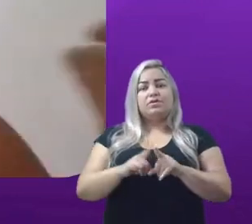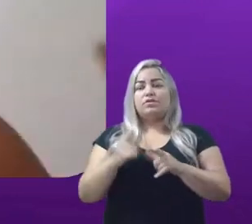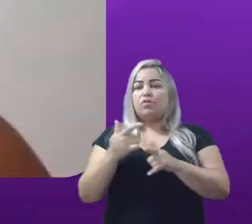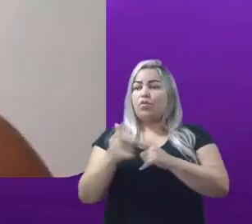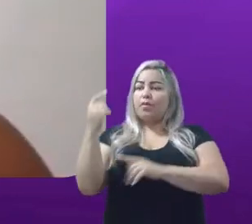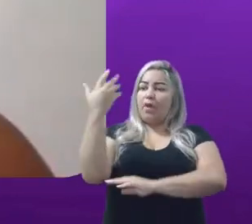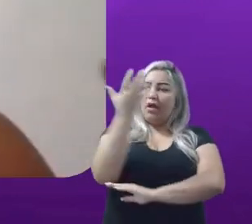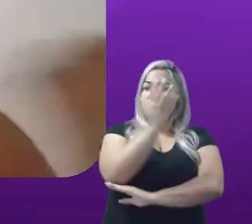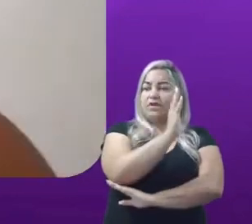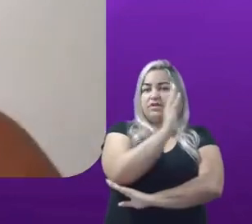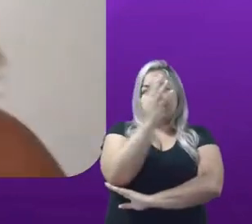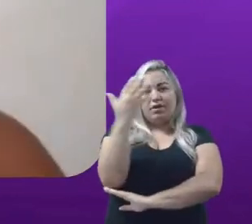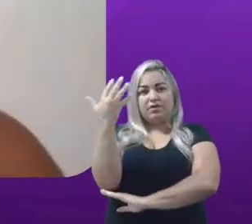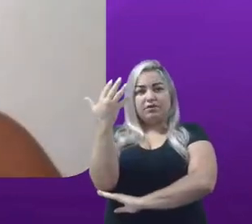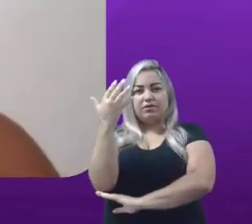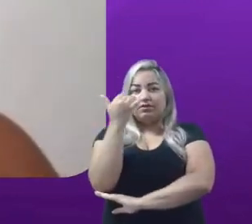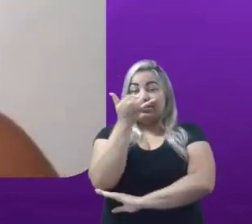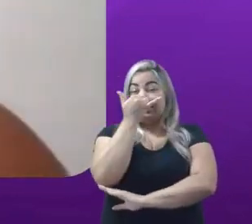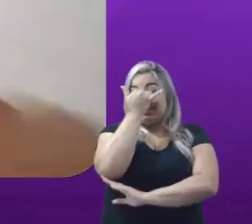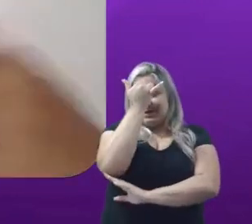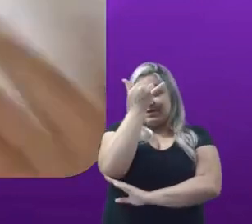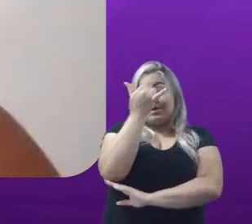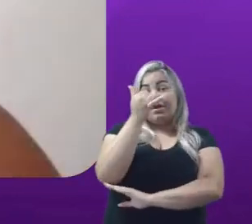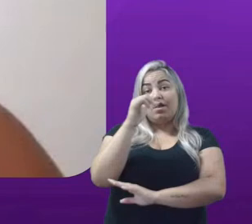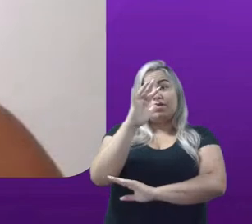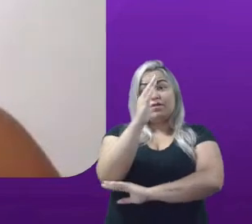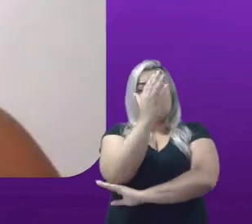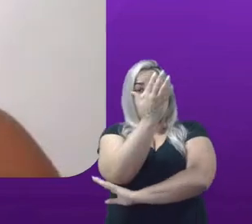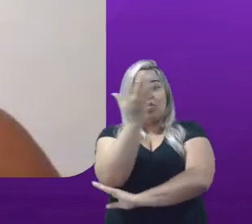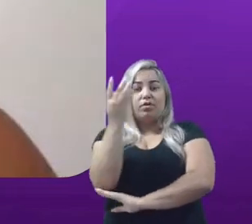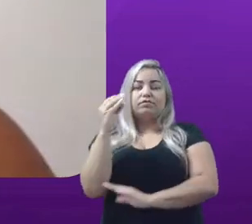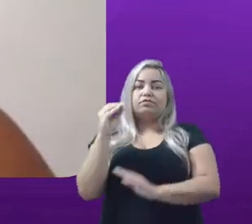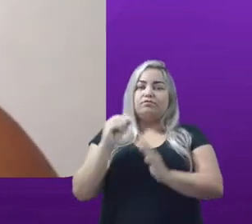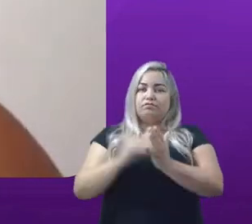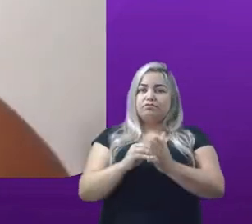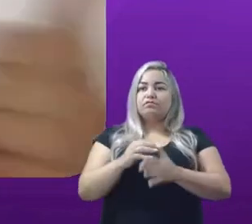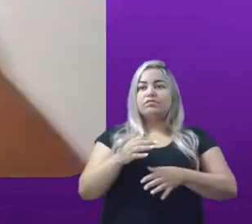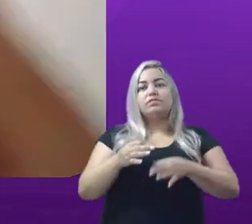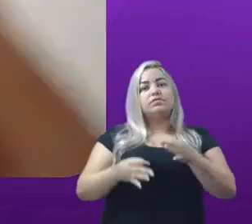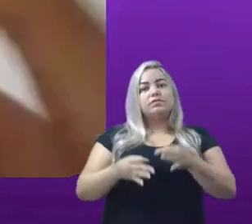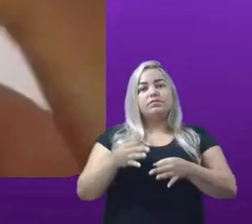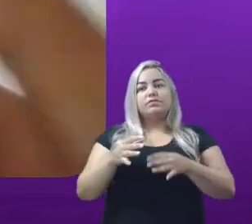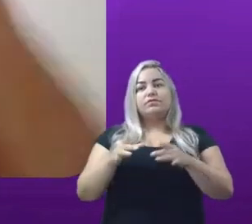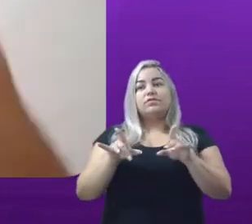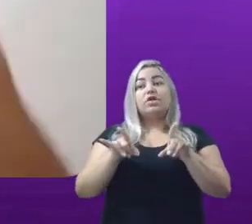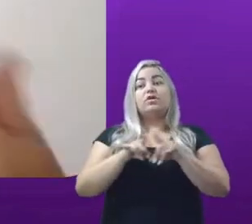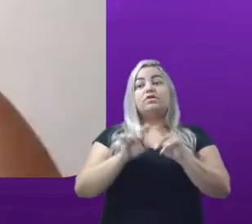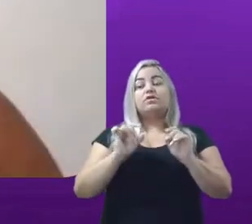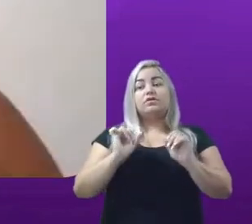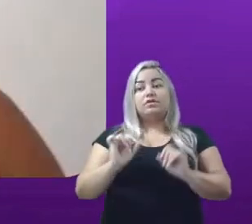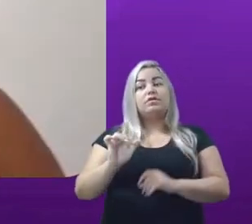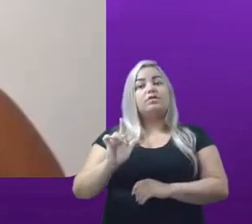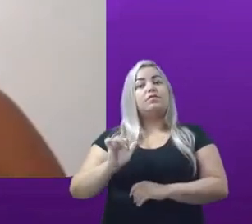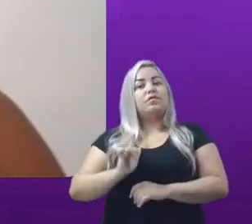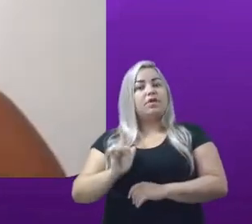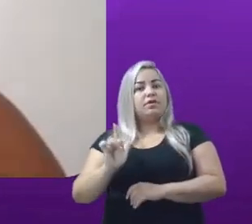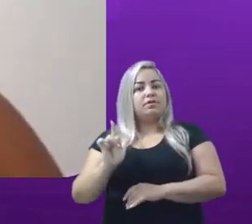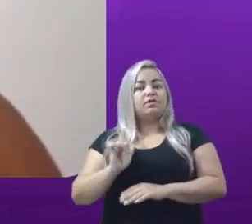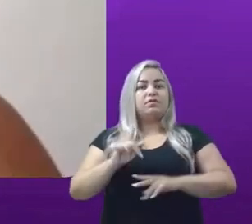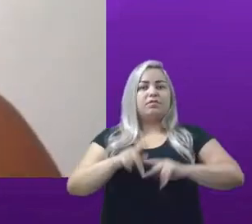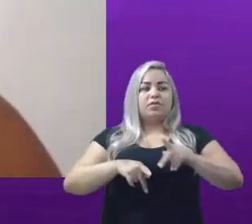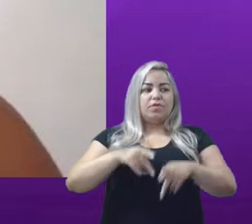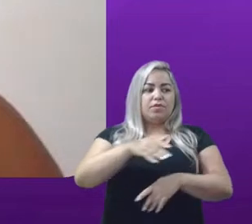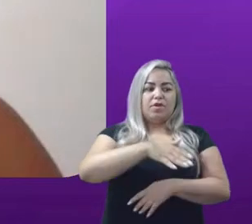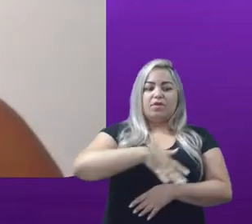ambientais, de desastres ambientais ou de injustiças ambientais. É a questão de você ter uma